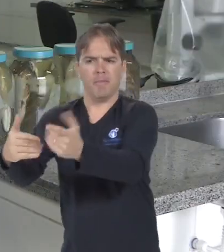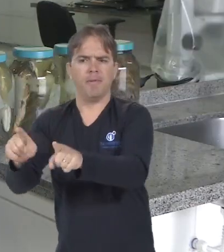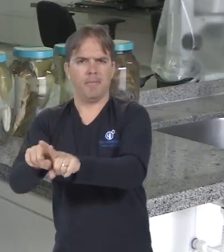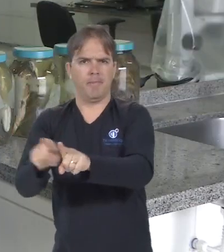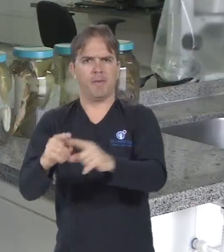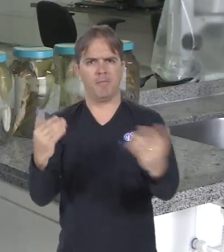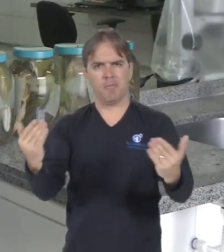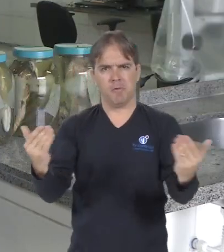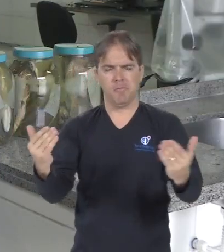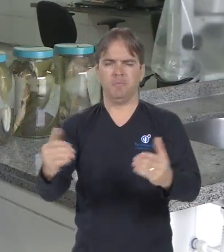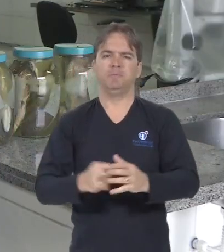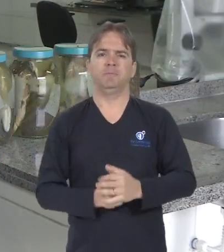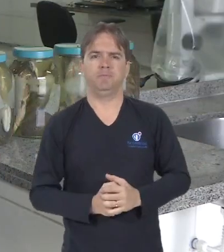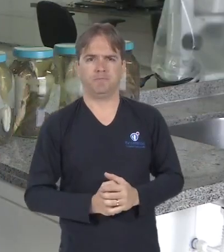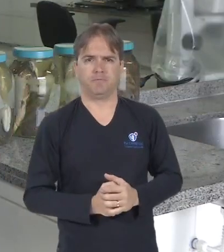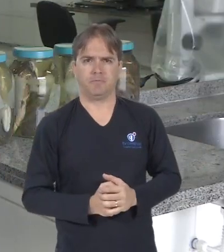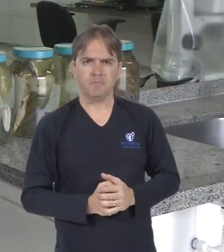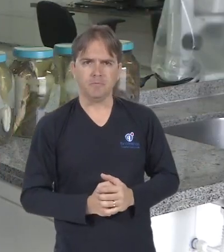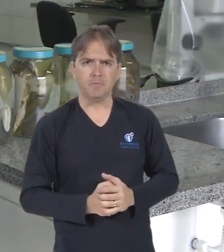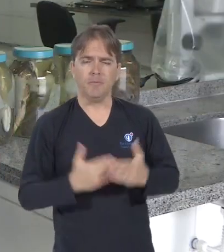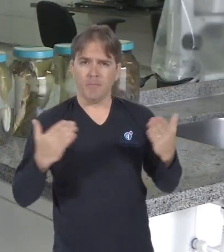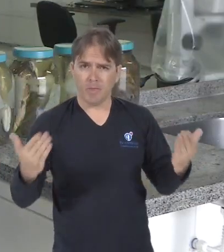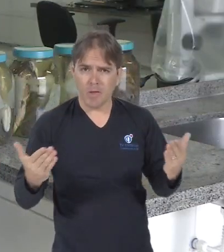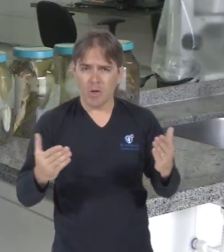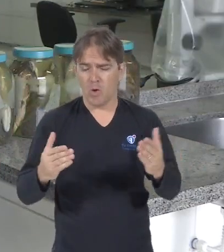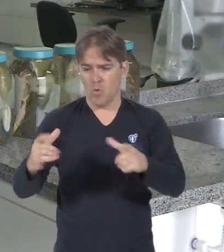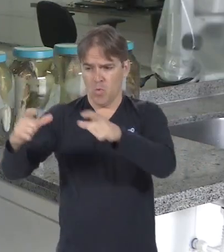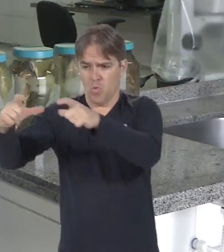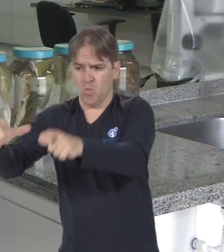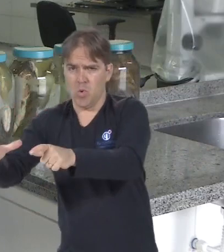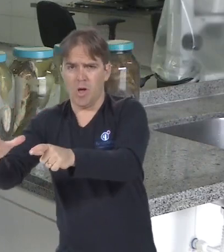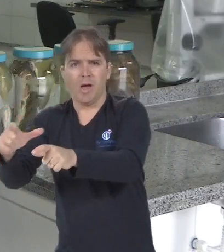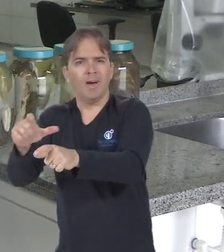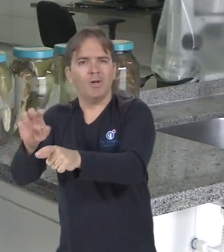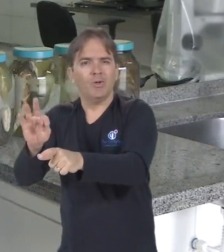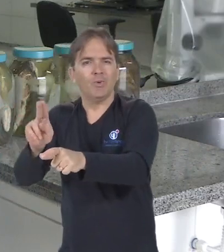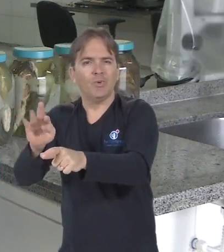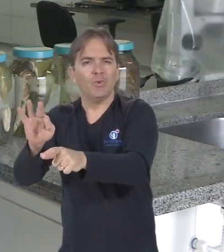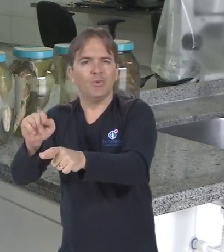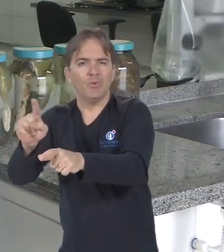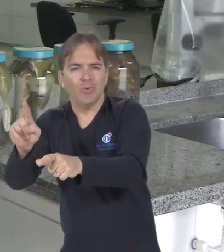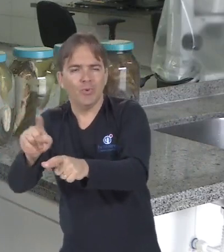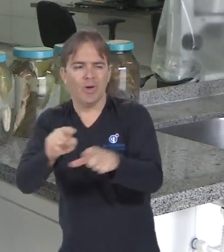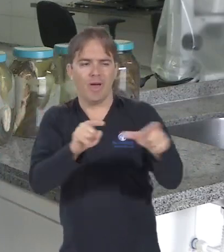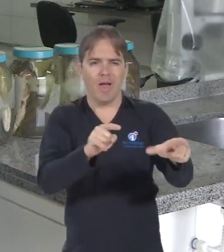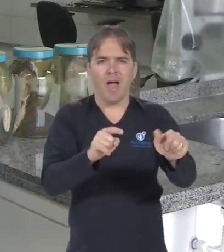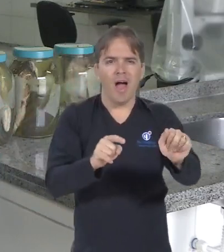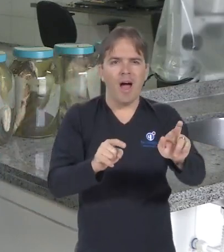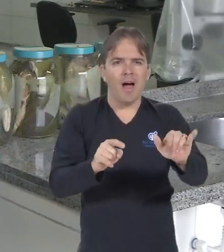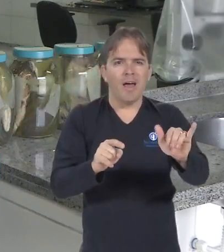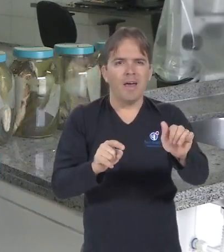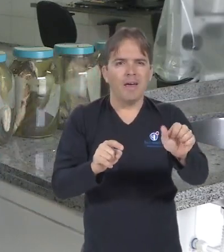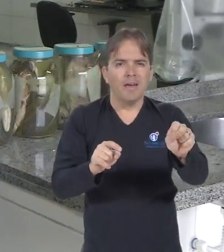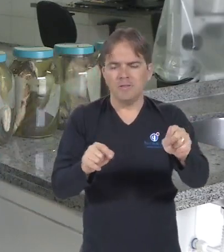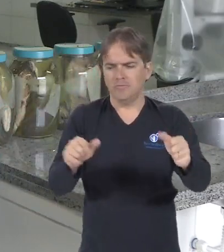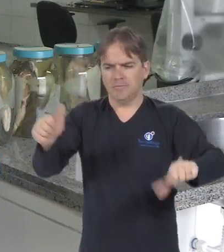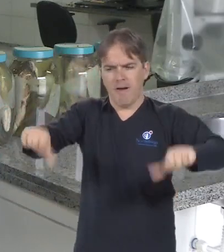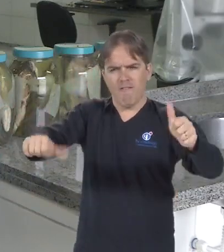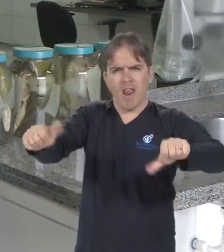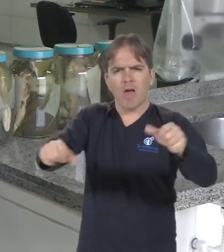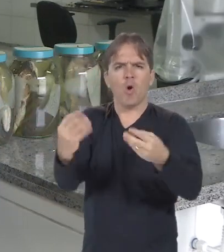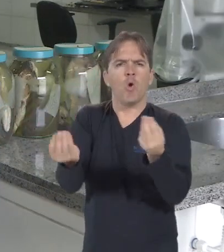O monitoramento do Rio São Francisco e dos reservatórios Tucutu e Areias são realizados semestralmente para a coleta de